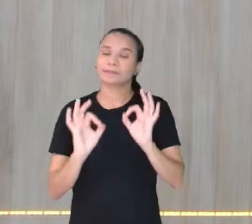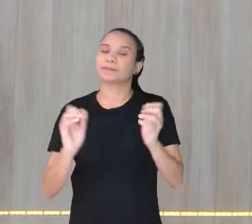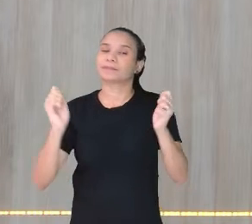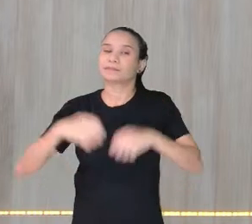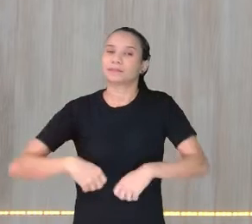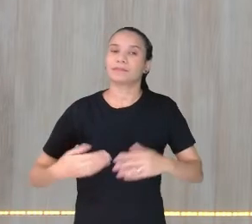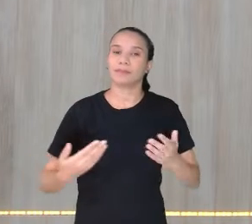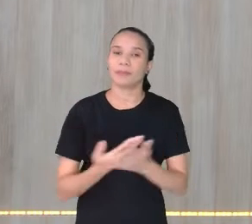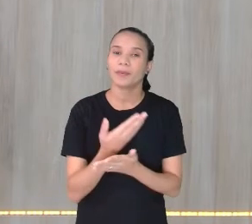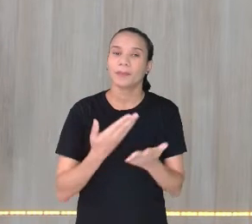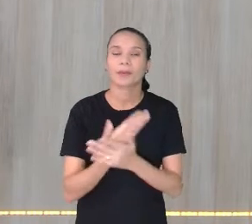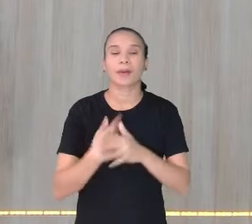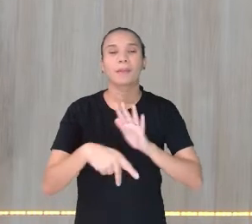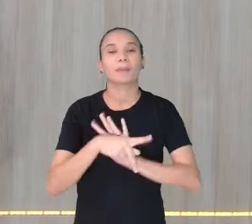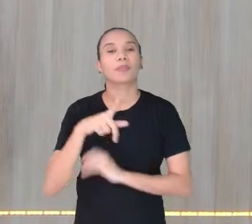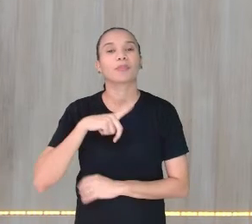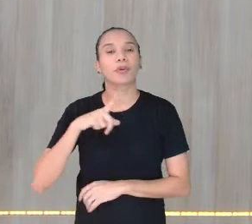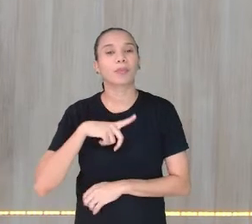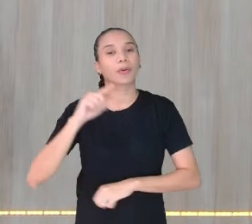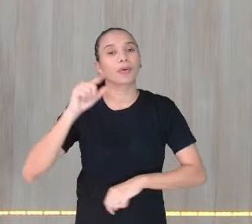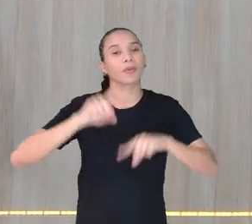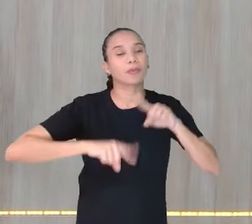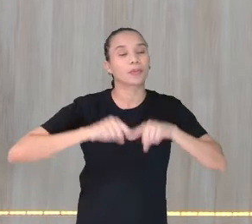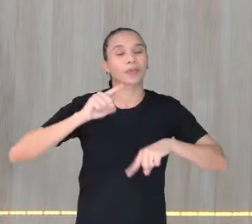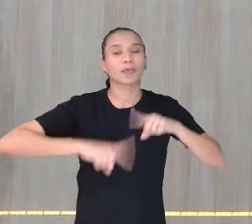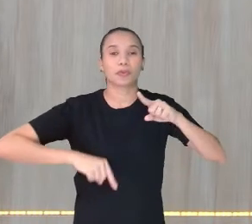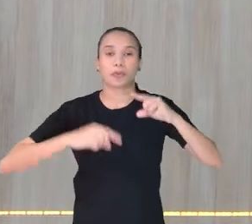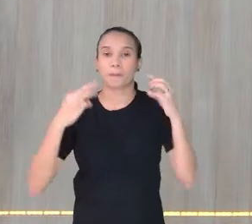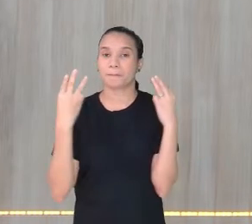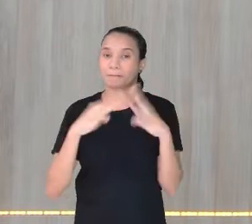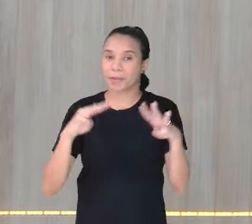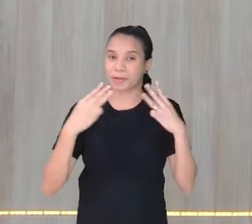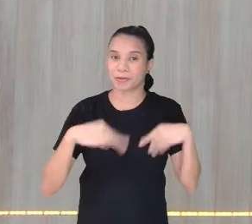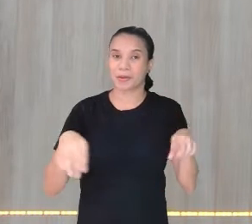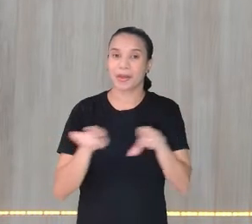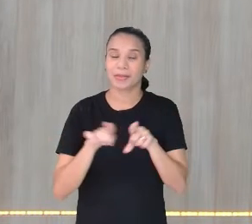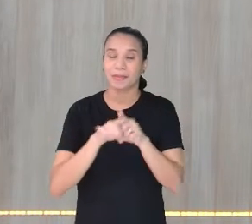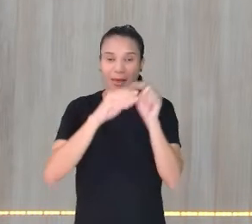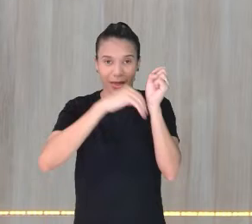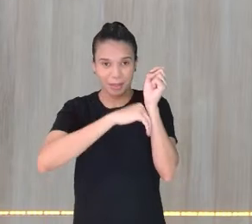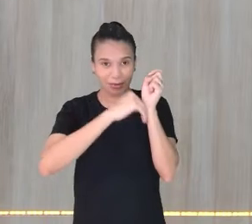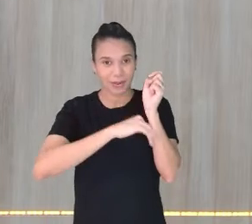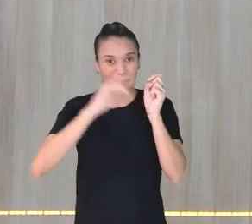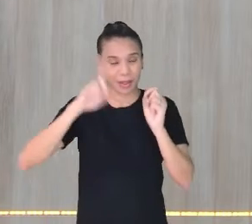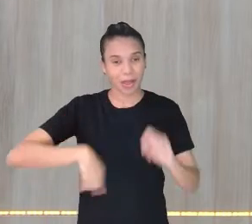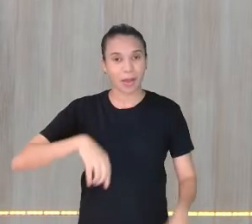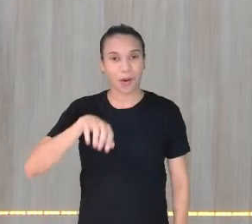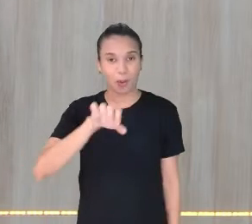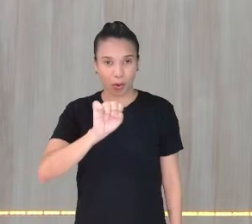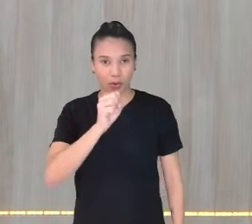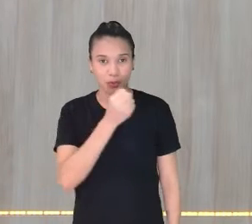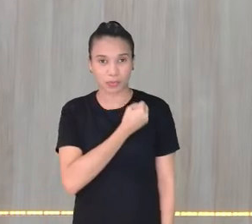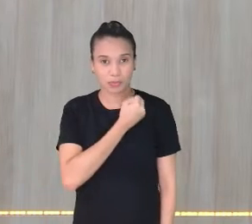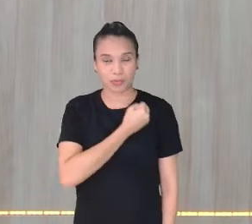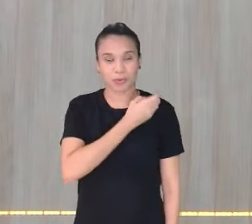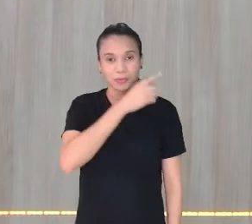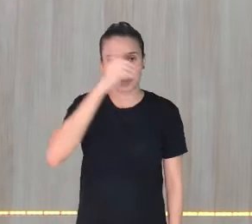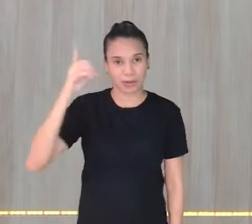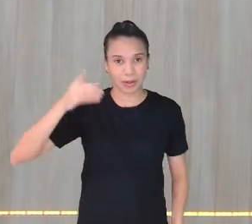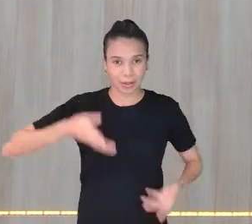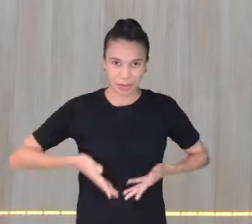vai colocar lá a sua matrícula e a sua senha aí são os 8 dígitos do dia do seu